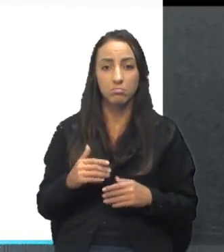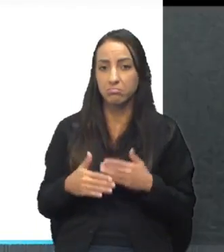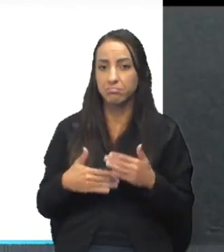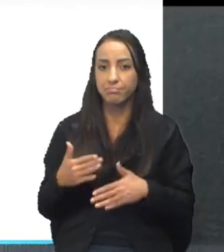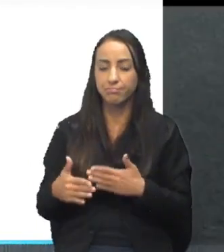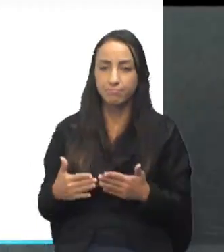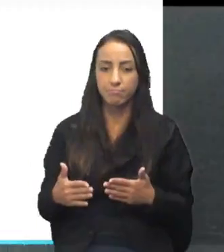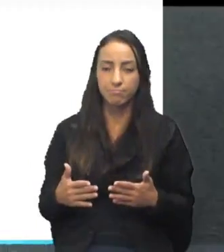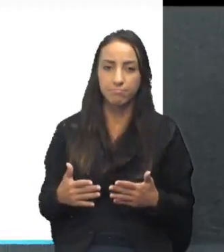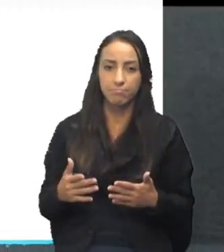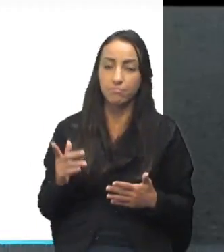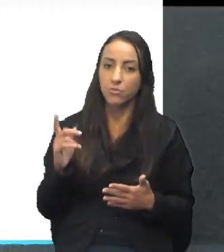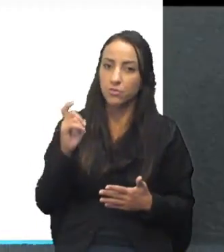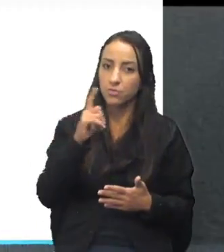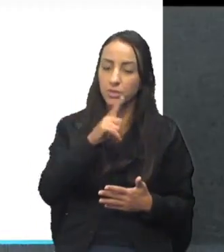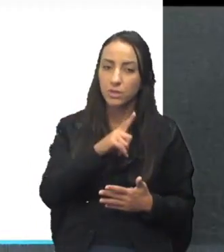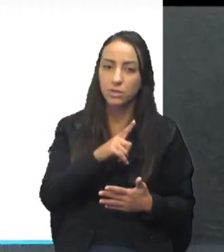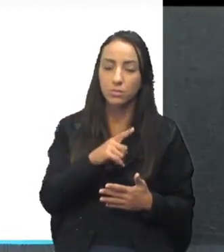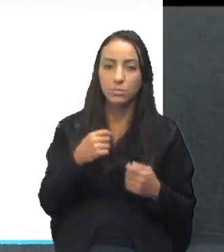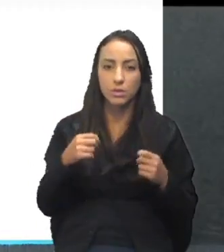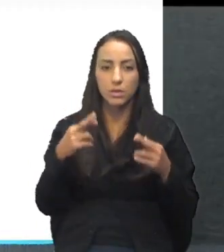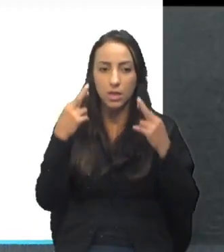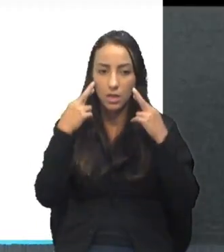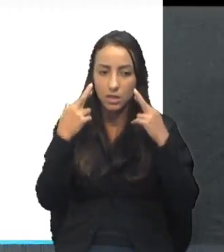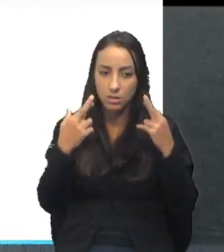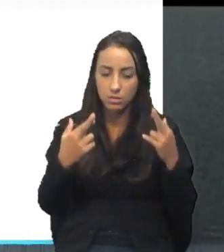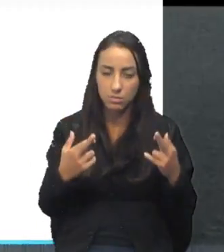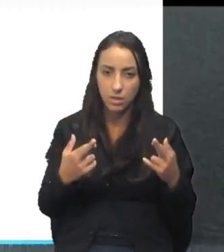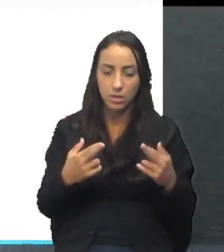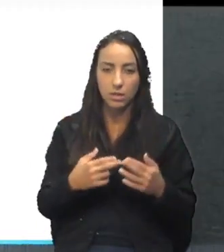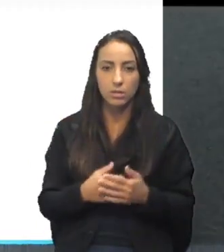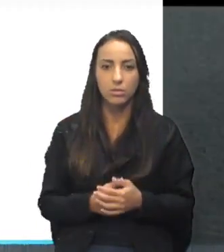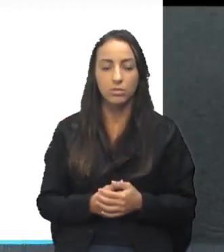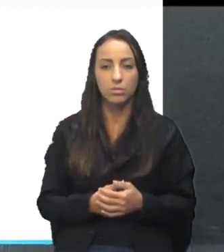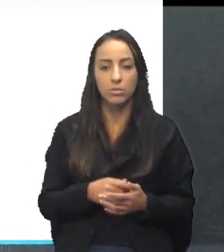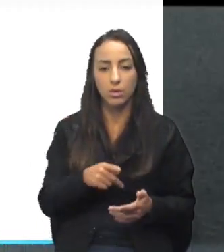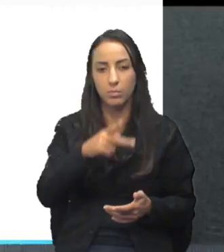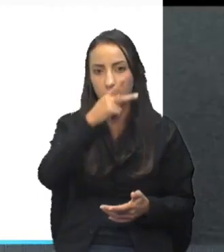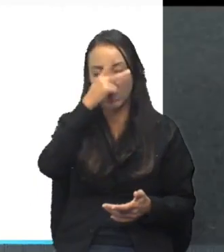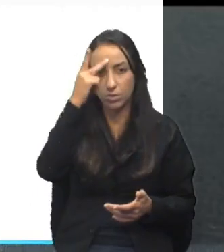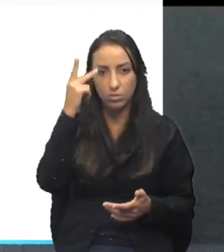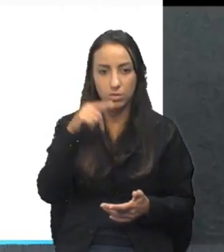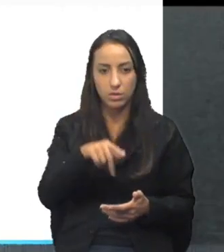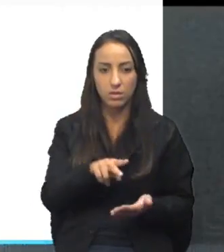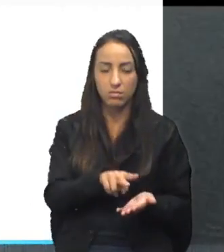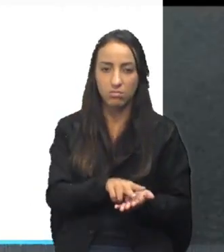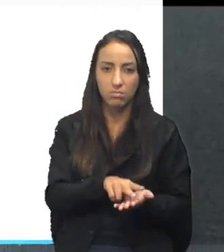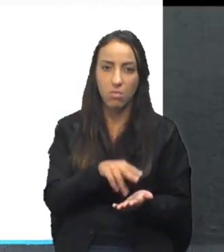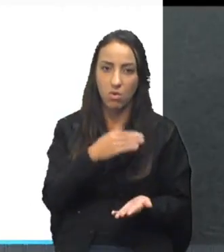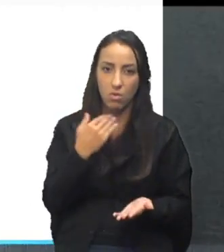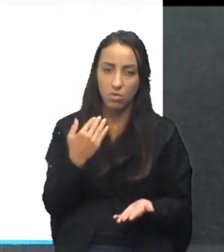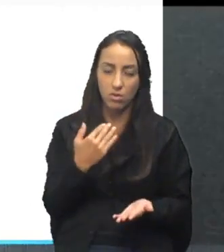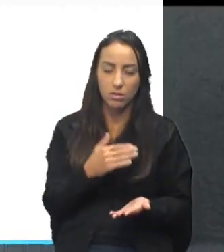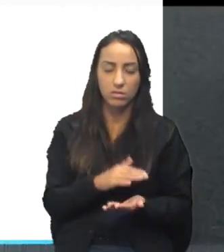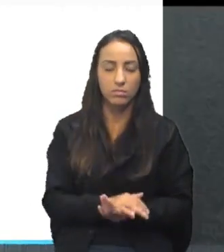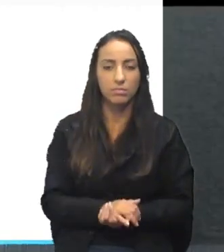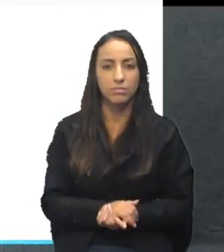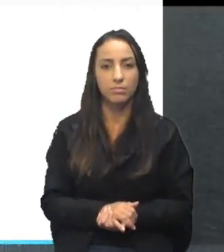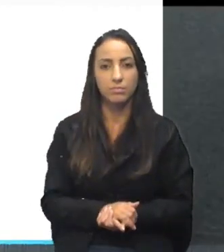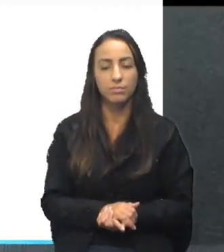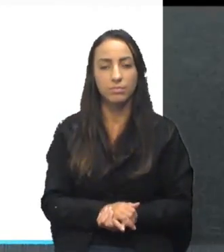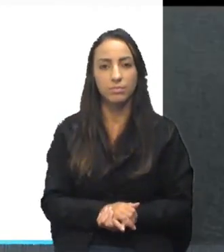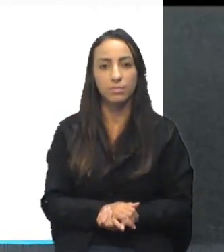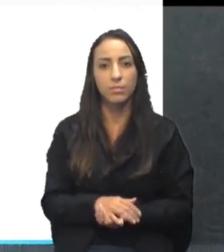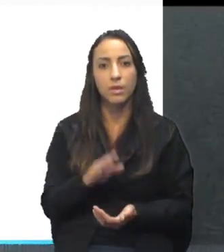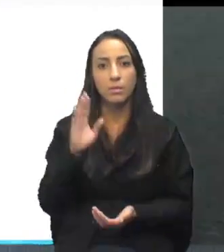bastante delicado. Nós precisamos ter respeito com a pessoa que está ali, né, com o corpo que está ali,